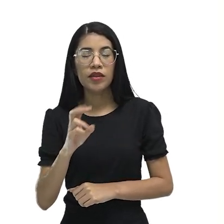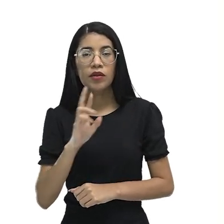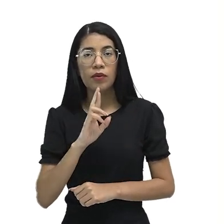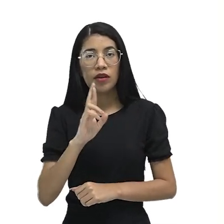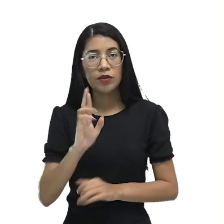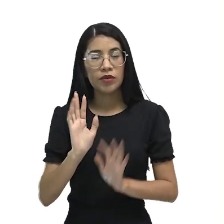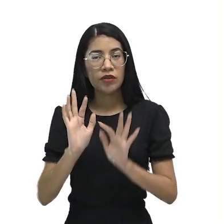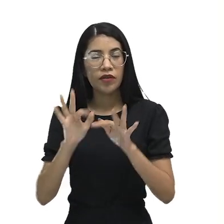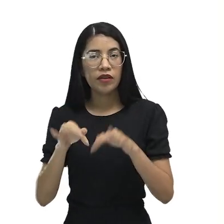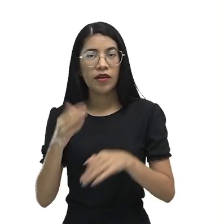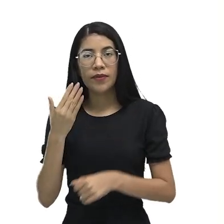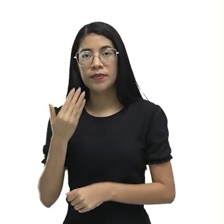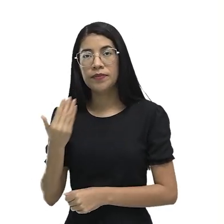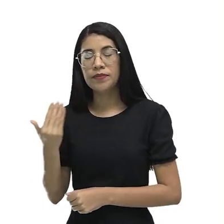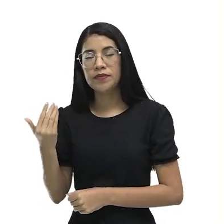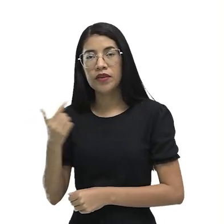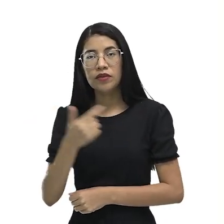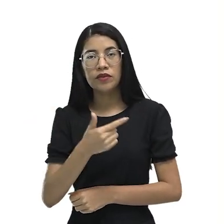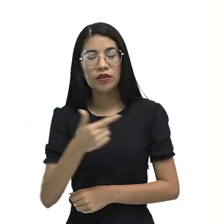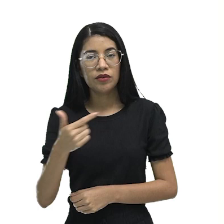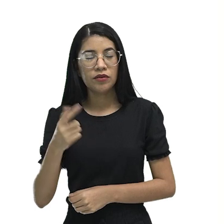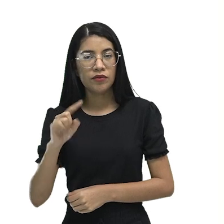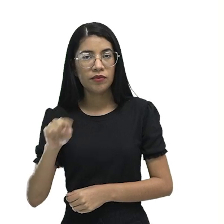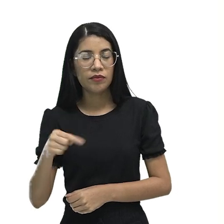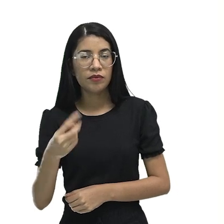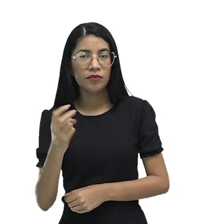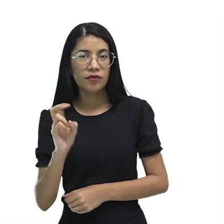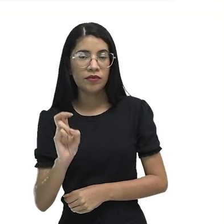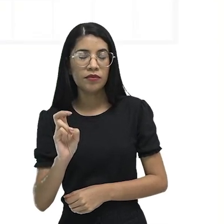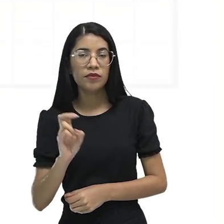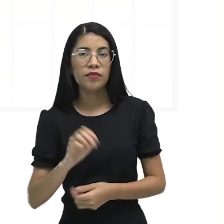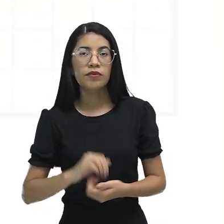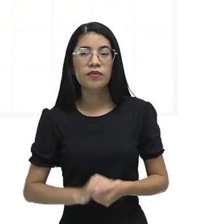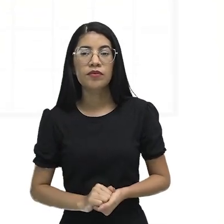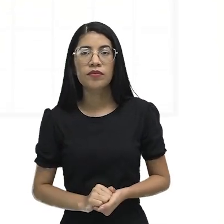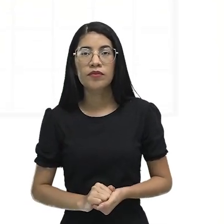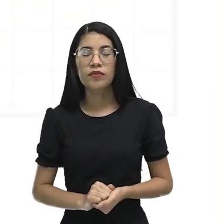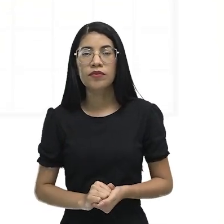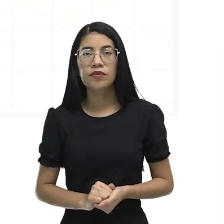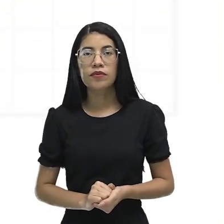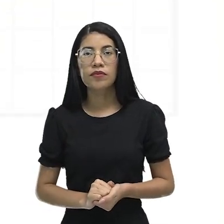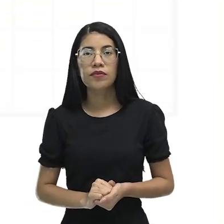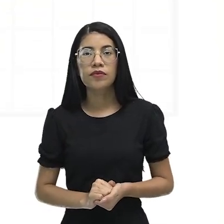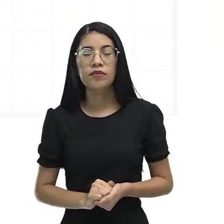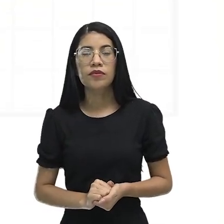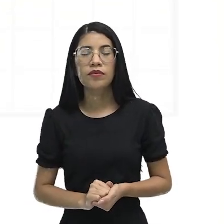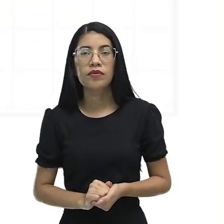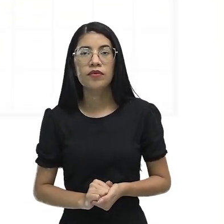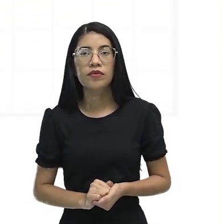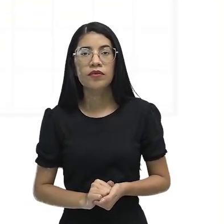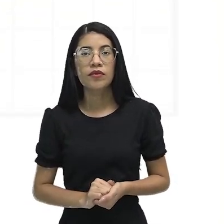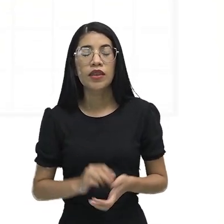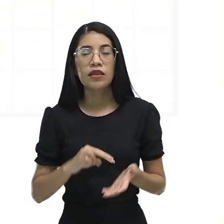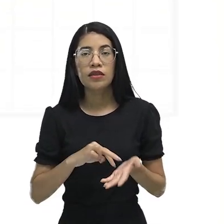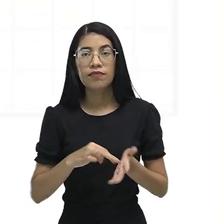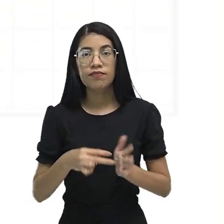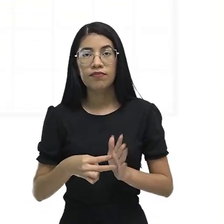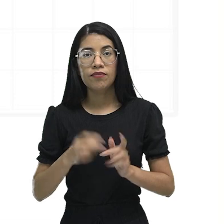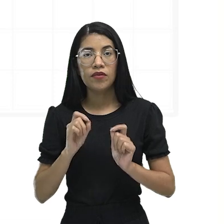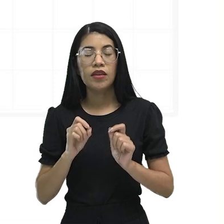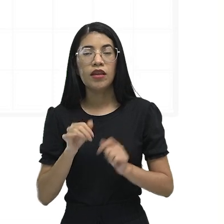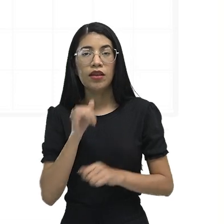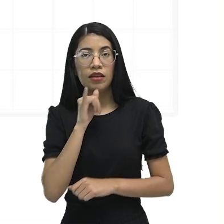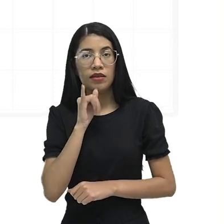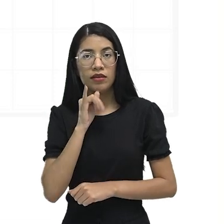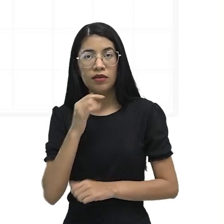resultado, 22,5. Ou seja, nesse caso aqui,